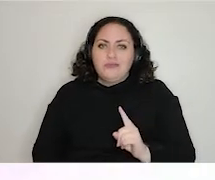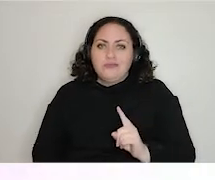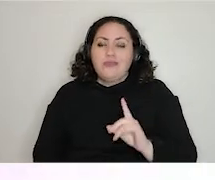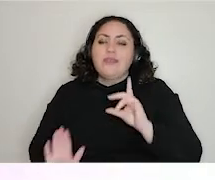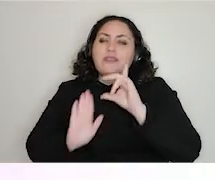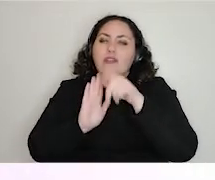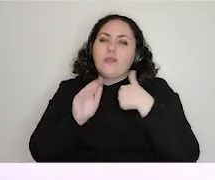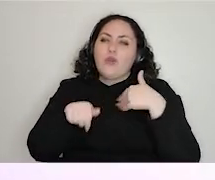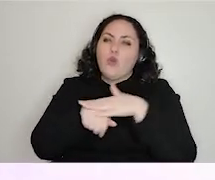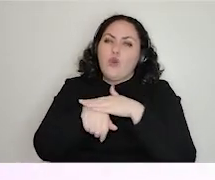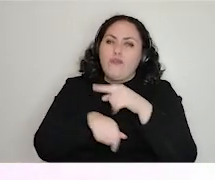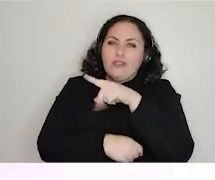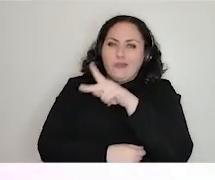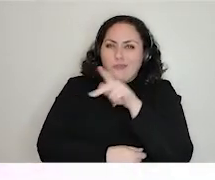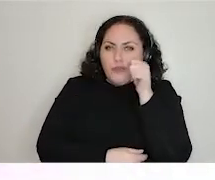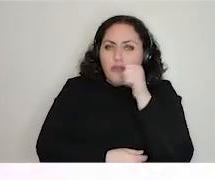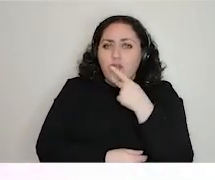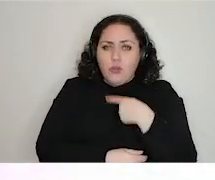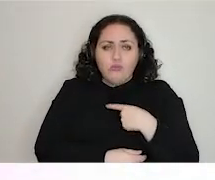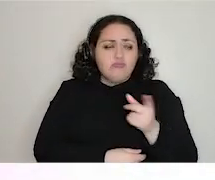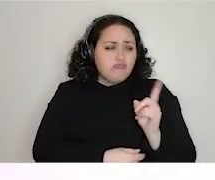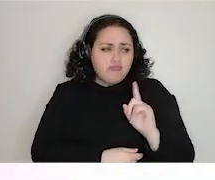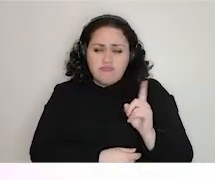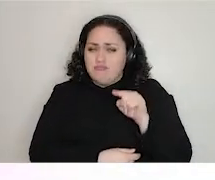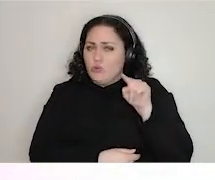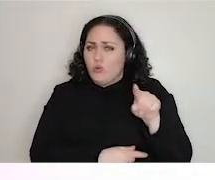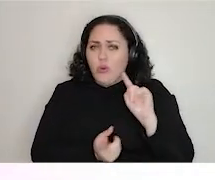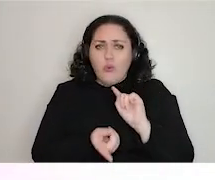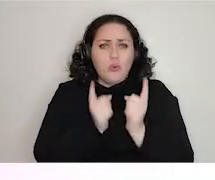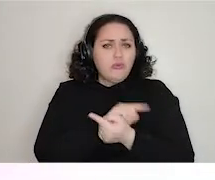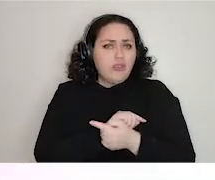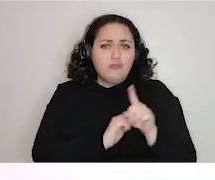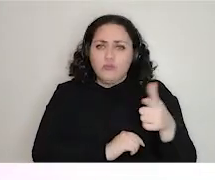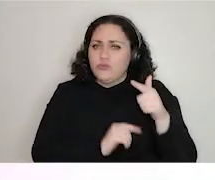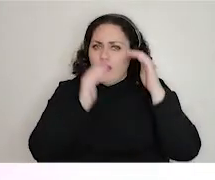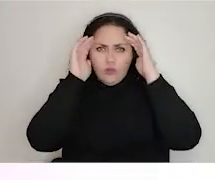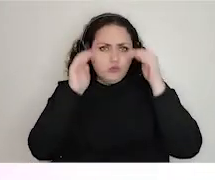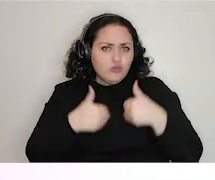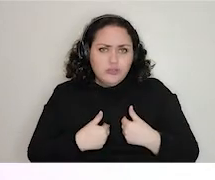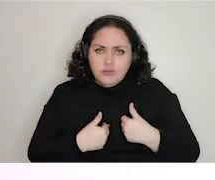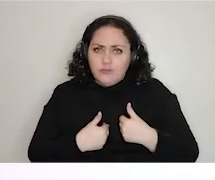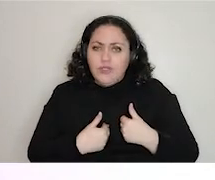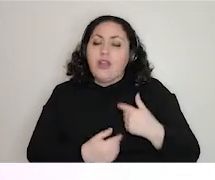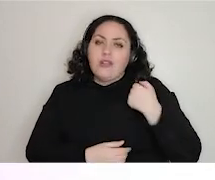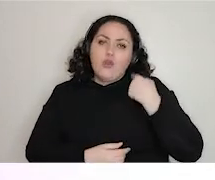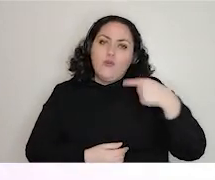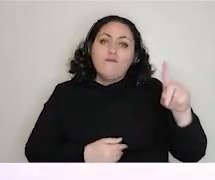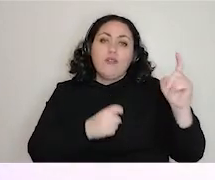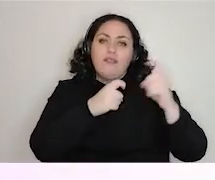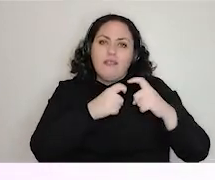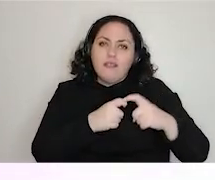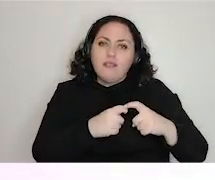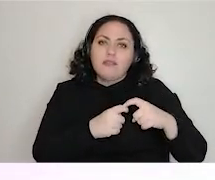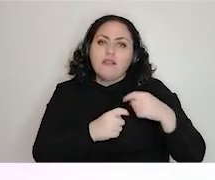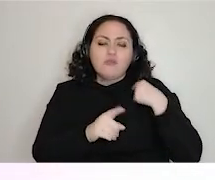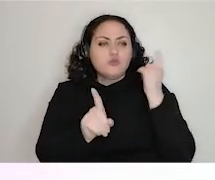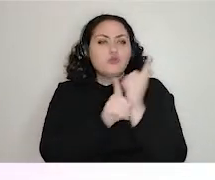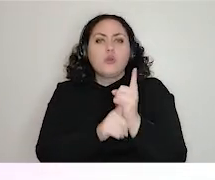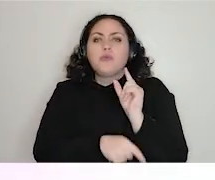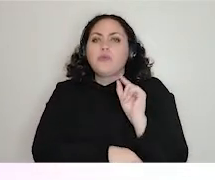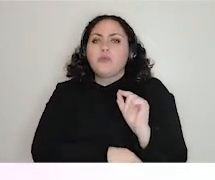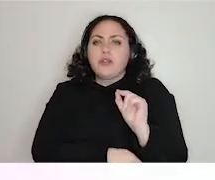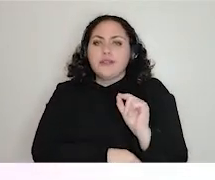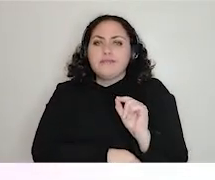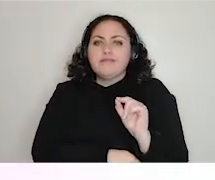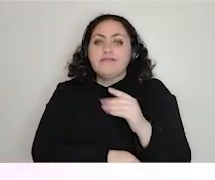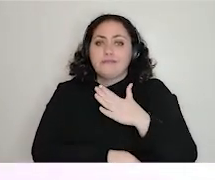depois conversando com a minha professora, enfim, ela disse que não, muito pelo contrário, só não tinha autismo. E eu, quando fui para a clínica, daí eu me deparei